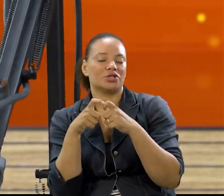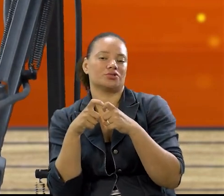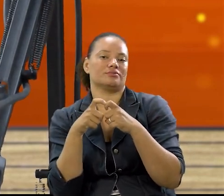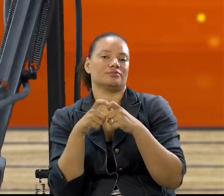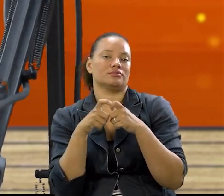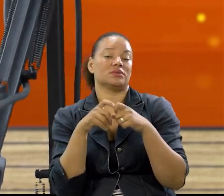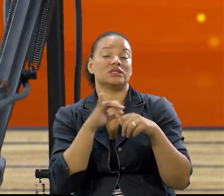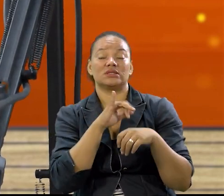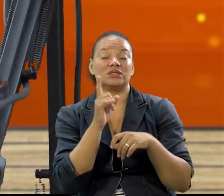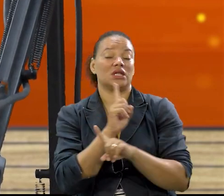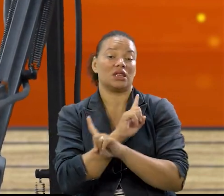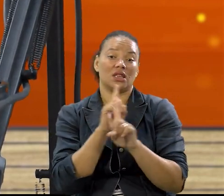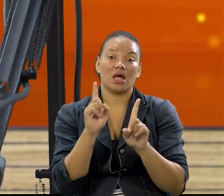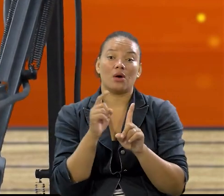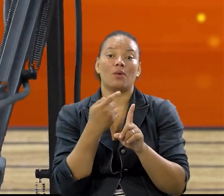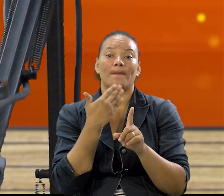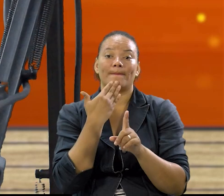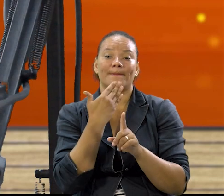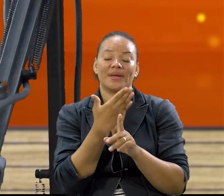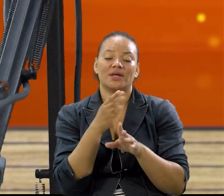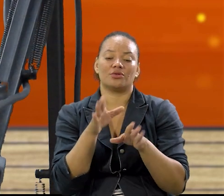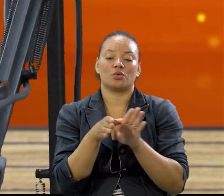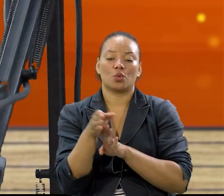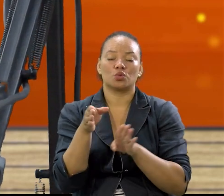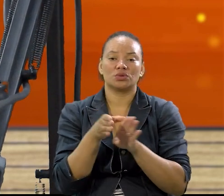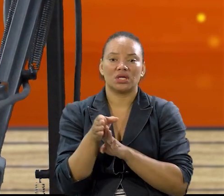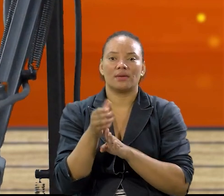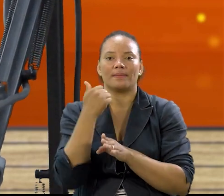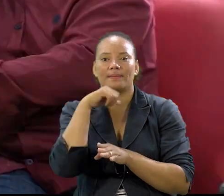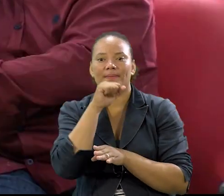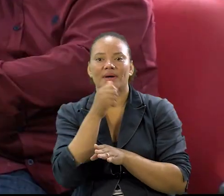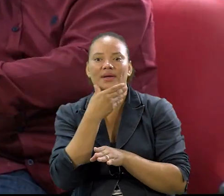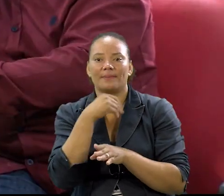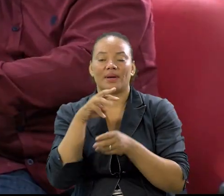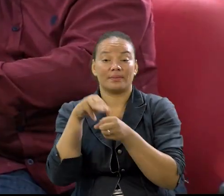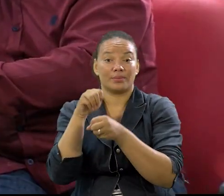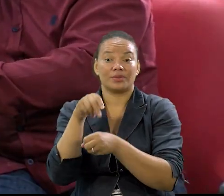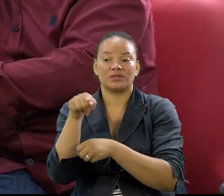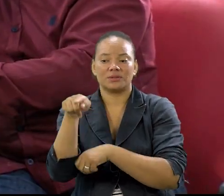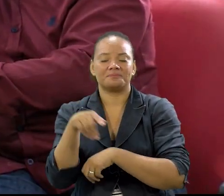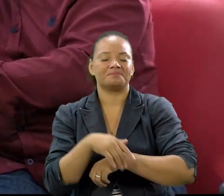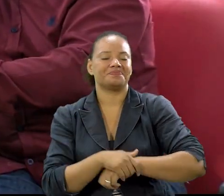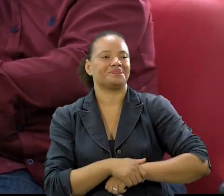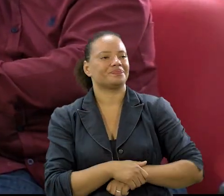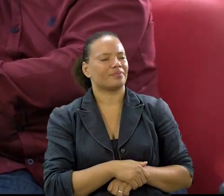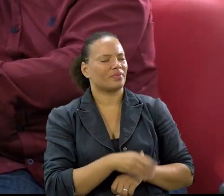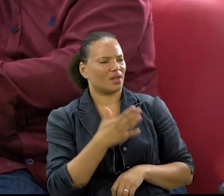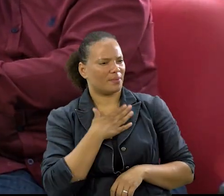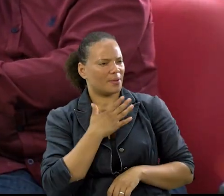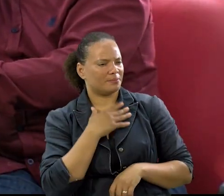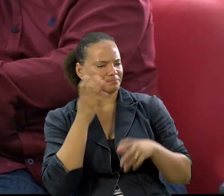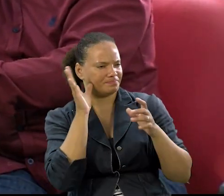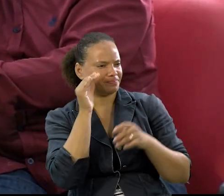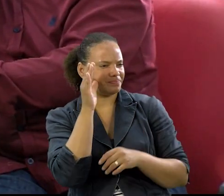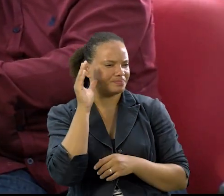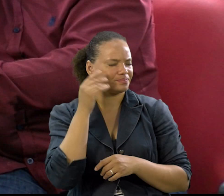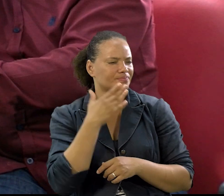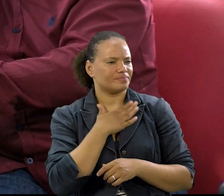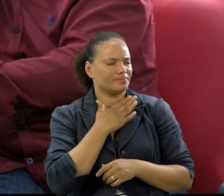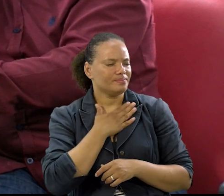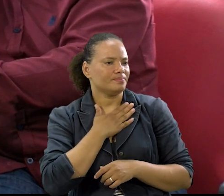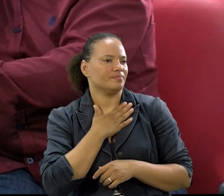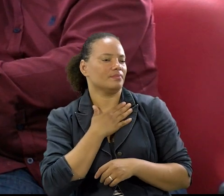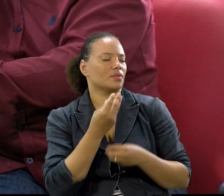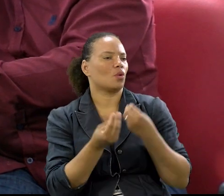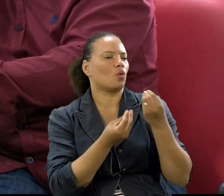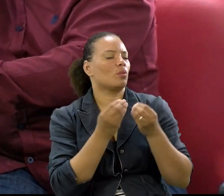unidade de saúde mais próxima ou outra Que ela possa referenciar curiosidade dada a proximidade do do do Cómo e Damião